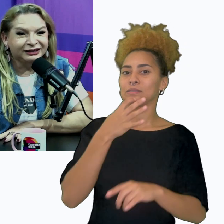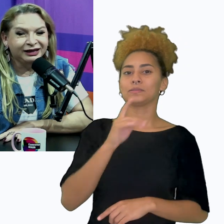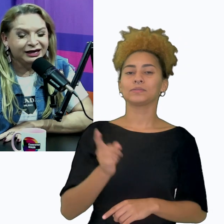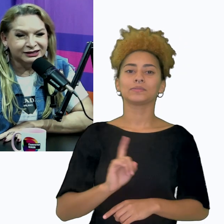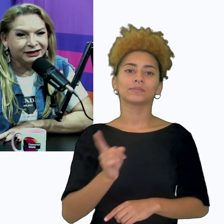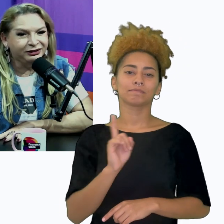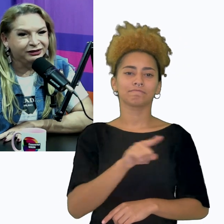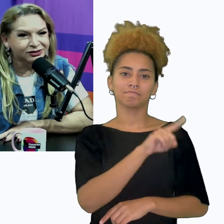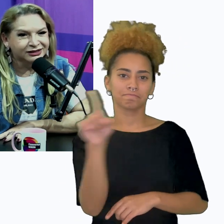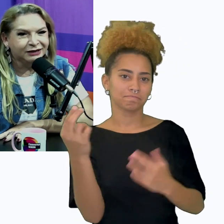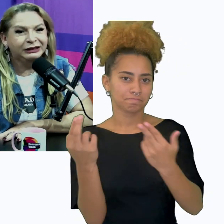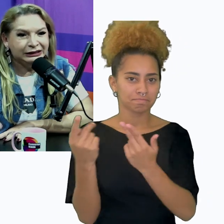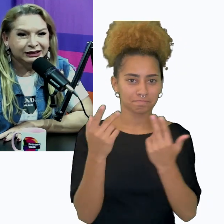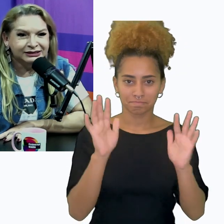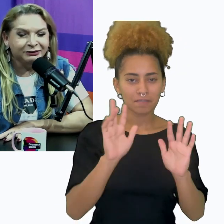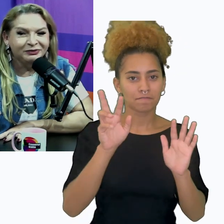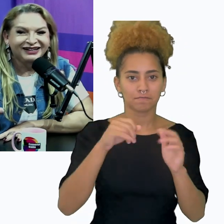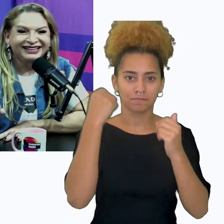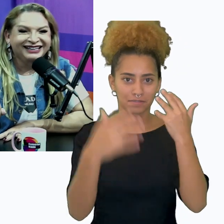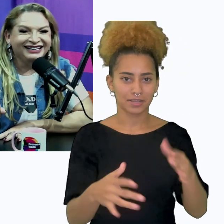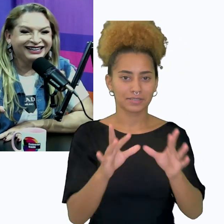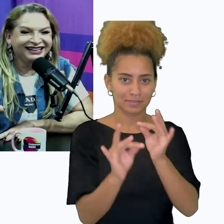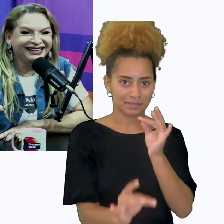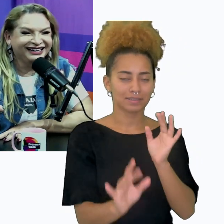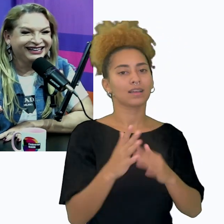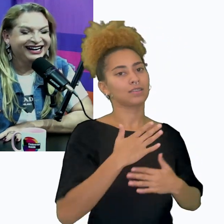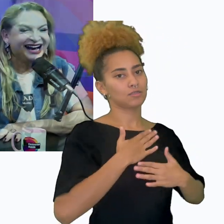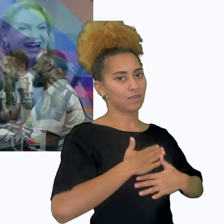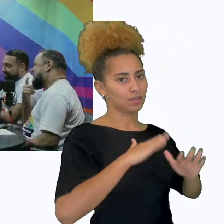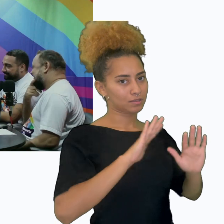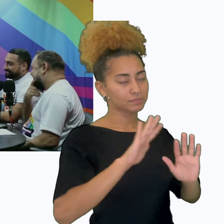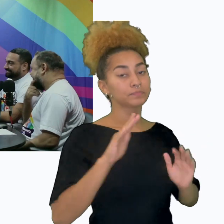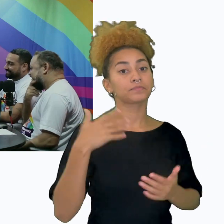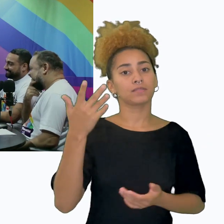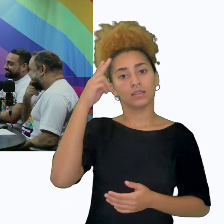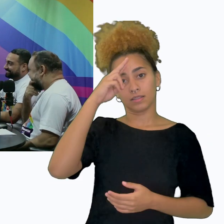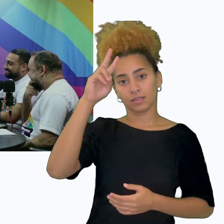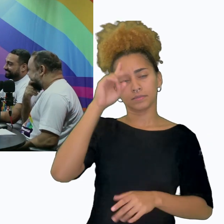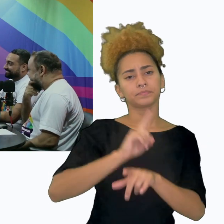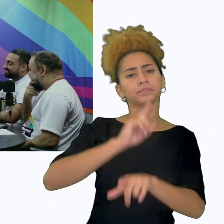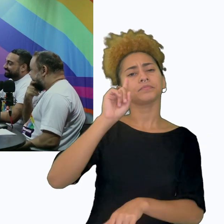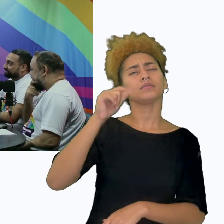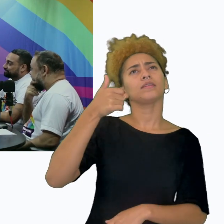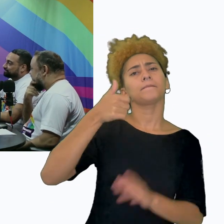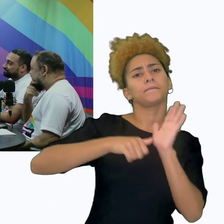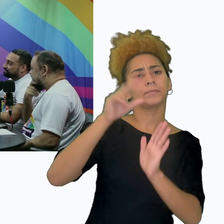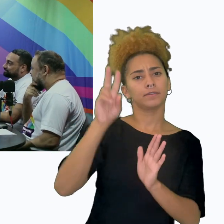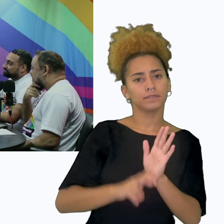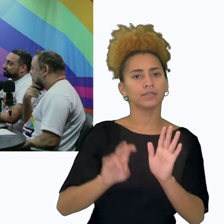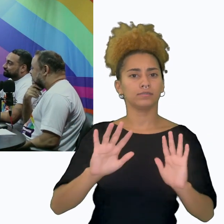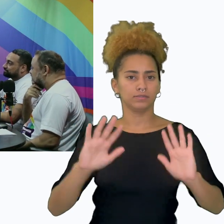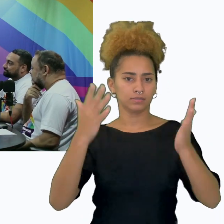dela que nem ela sabe, nem vocês sabem, nem ninguém Devagar. E a gente viu? vai saber, né? A gente quer saber. Devagar. sabe. Eu vi pela primeira vez Lena